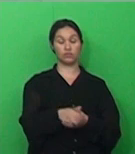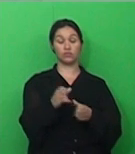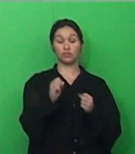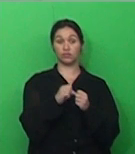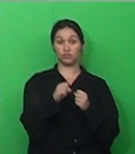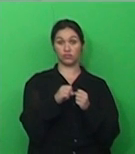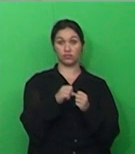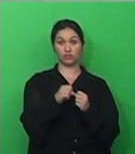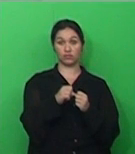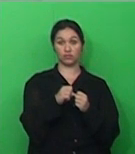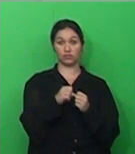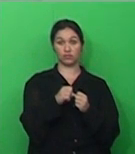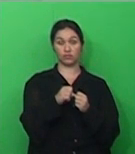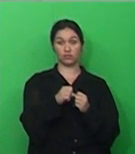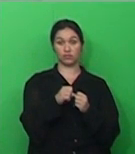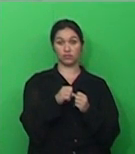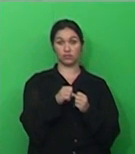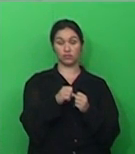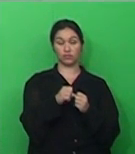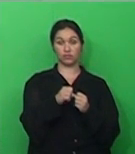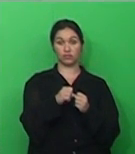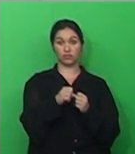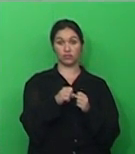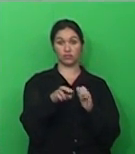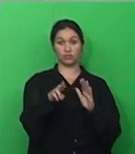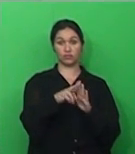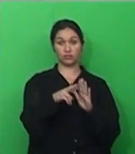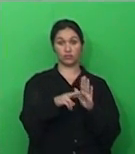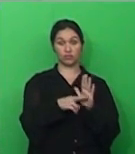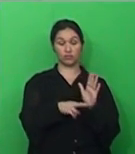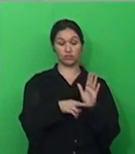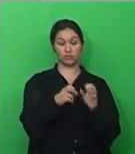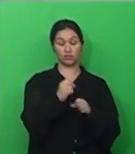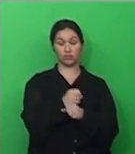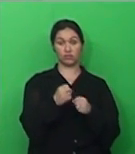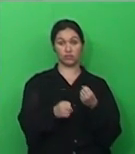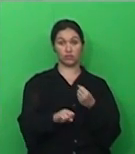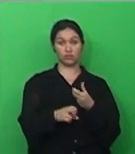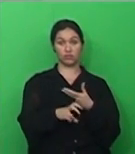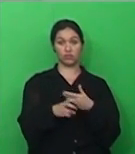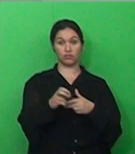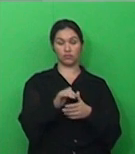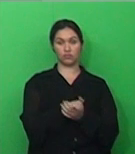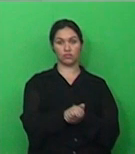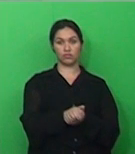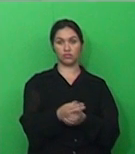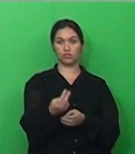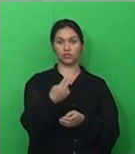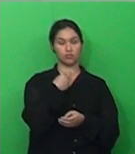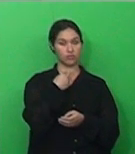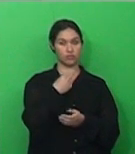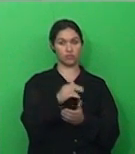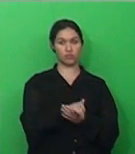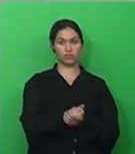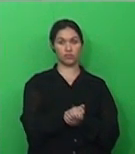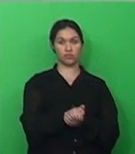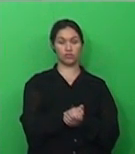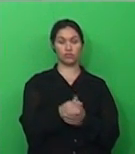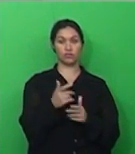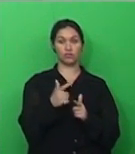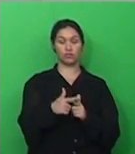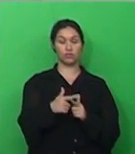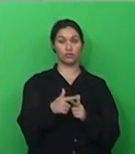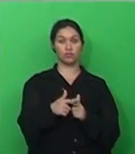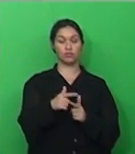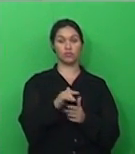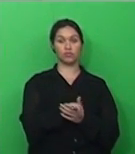inequivocadamente deveres ao Poder Executivo, leia-se, Secretaria Municipal de Saúde, que demandam grande mobilização da máquina administrativa e